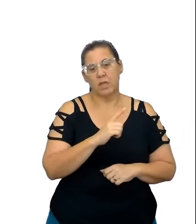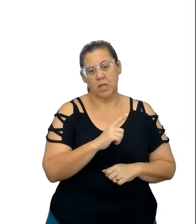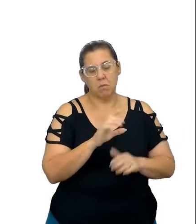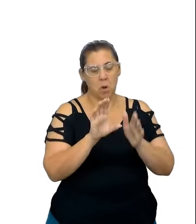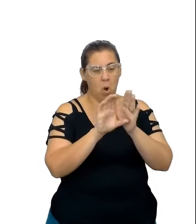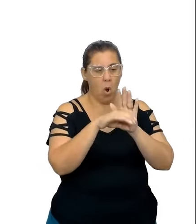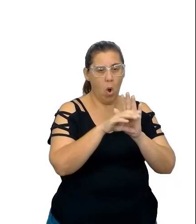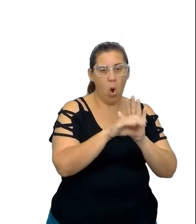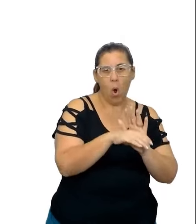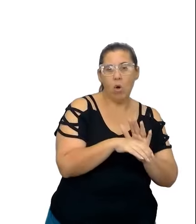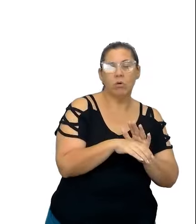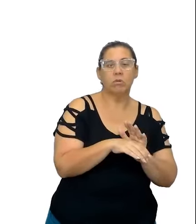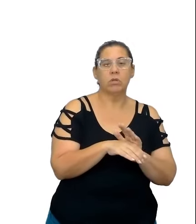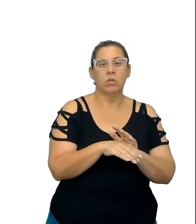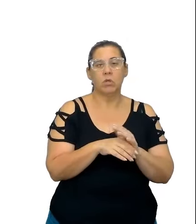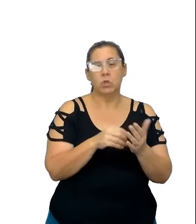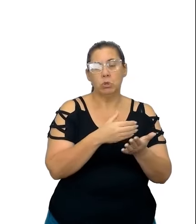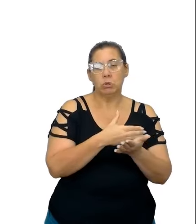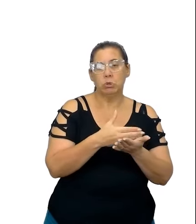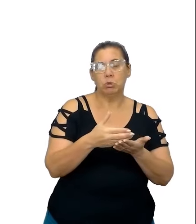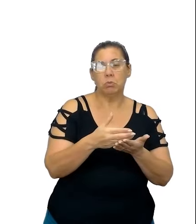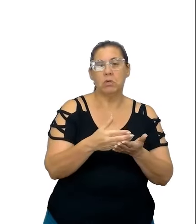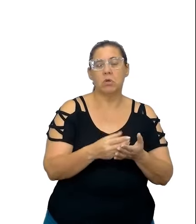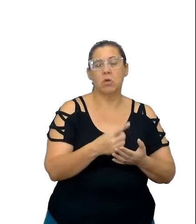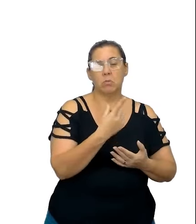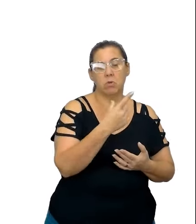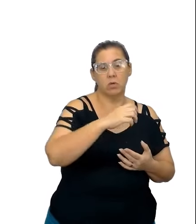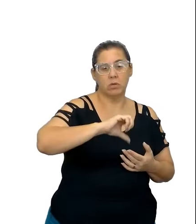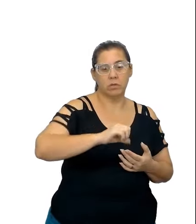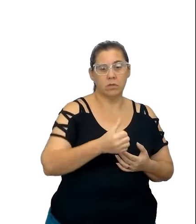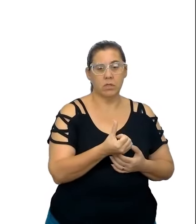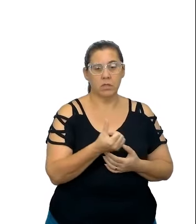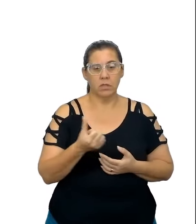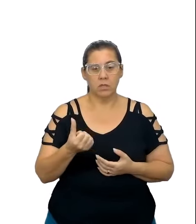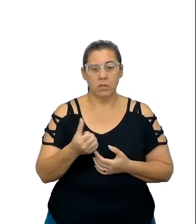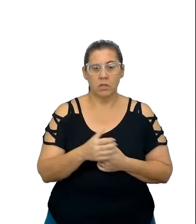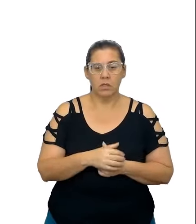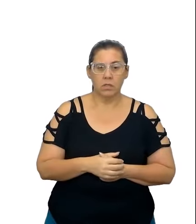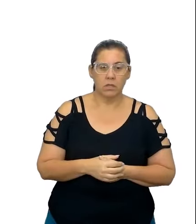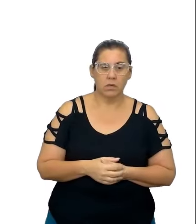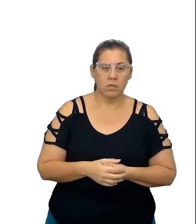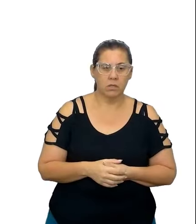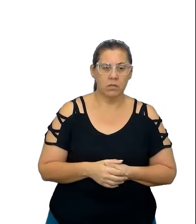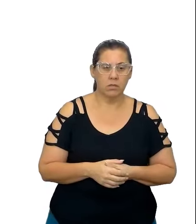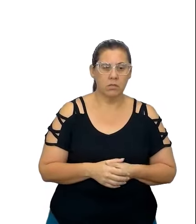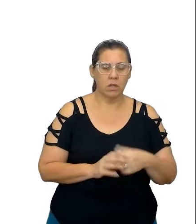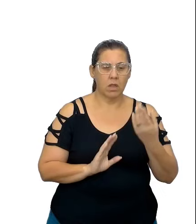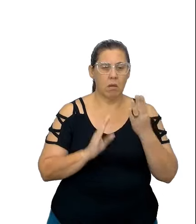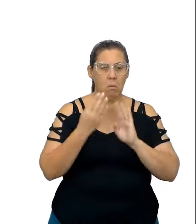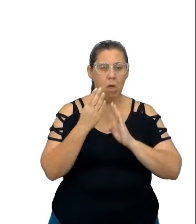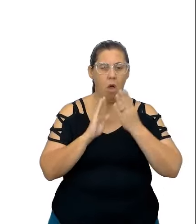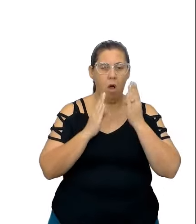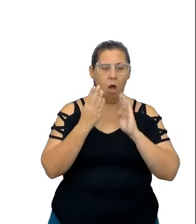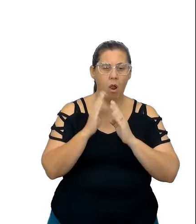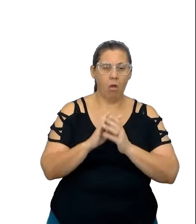conceito de meme, surgiu em 1976, na obra de O Gene Egoísta, do biólogo Richard